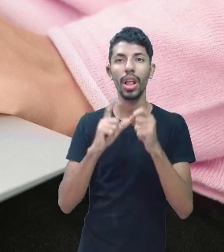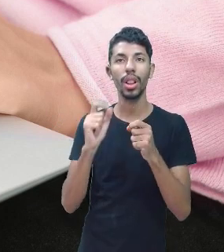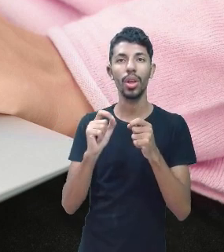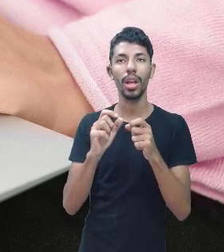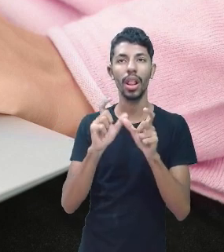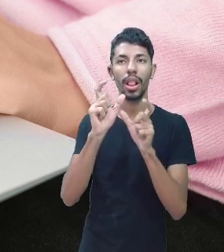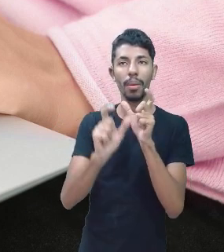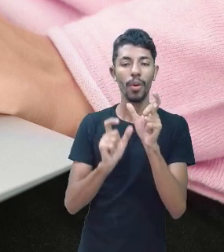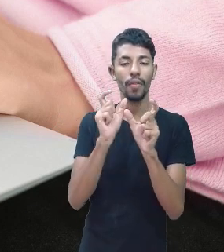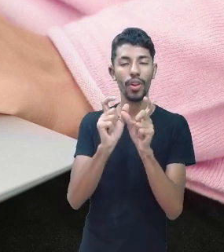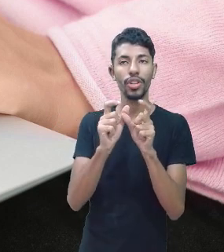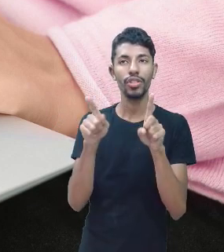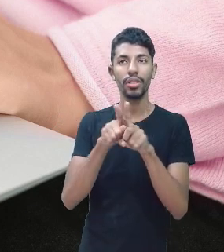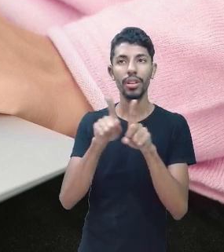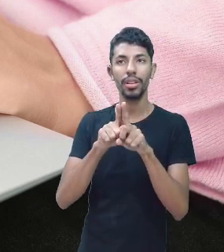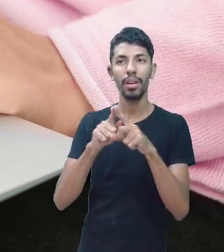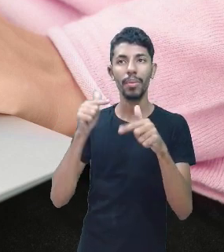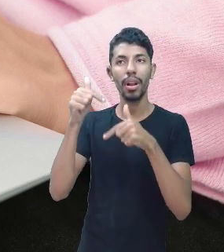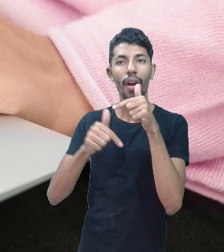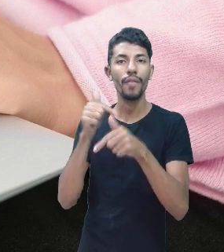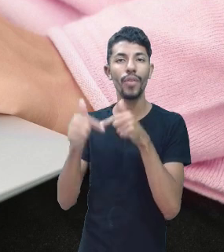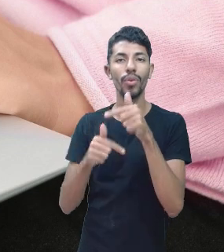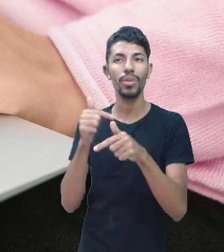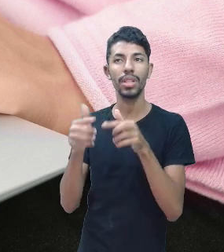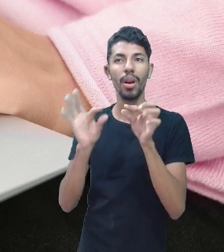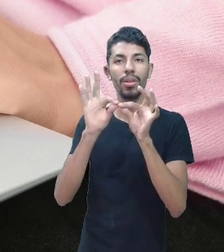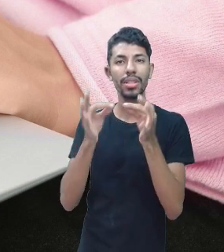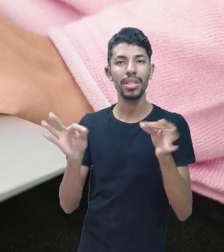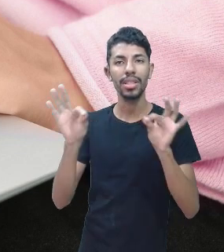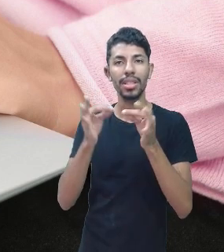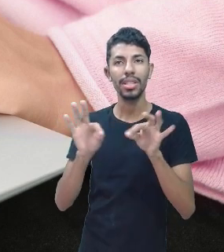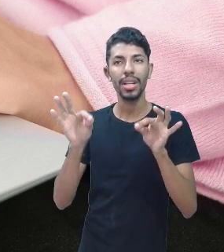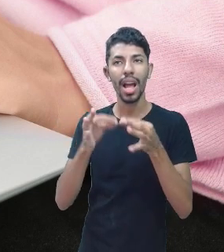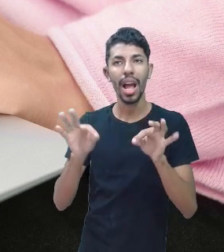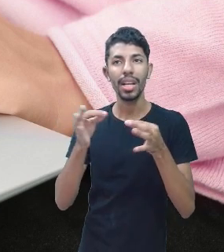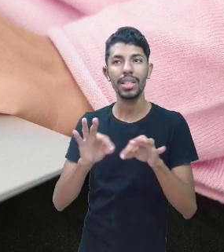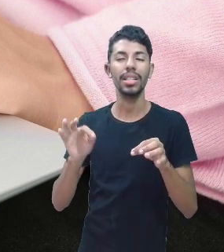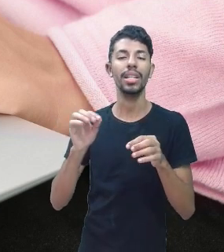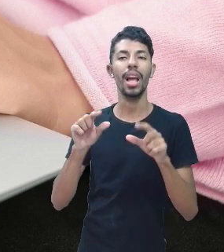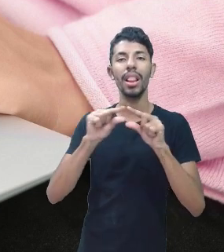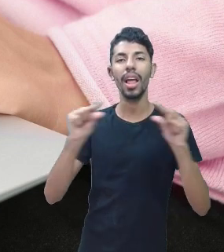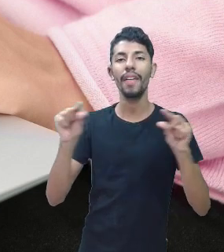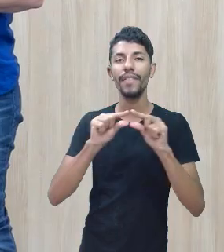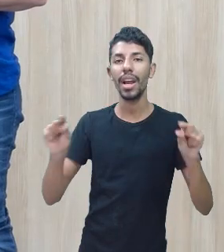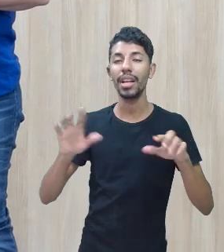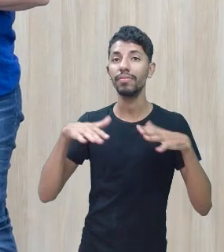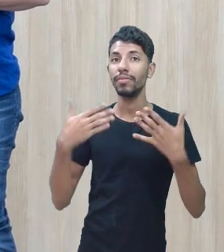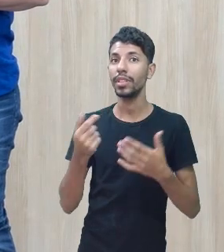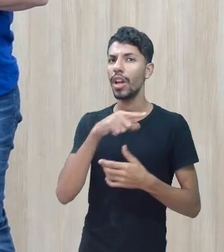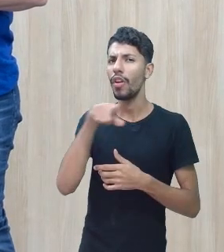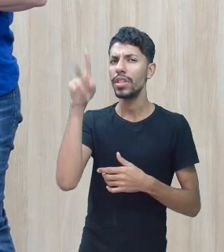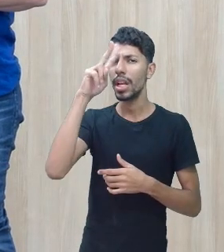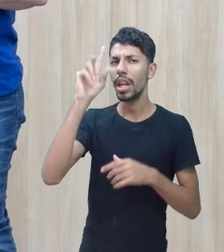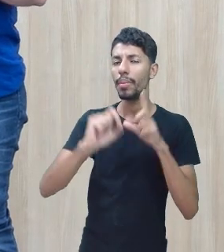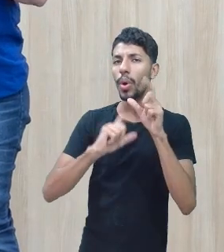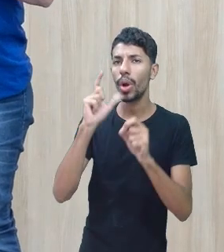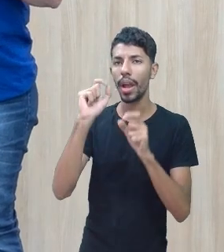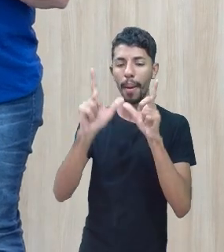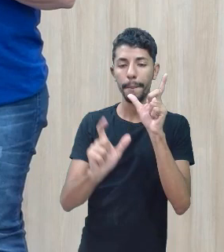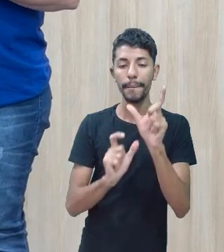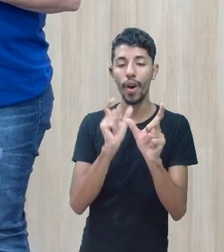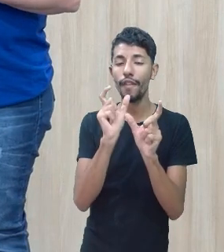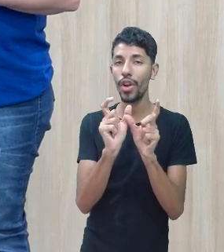morfológica e da função sintática nas orações. Então, morfologia, vocês lembram que eu falei para vocês que